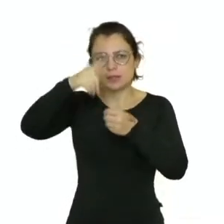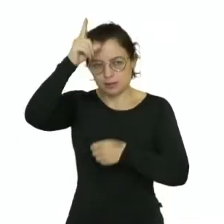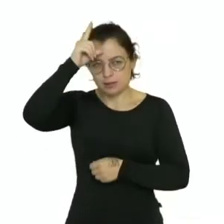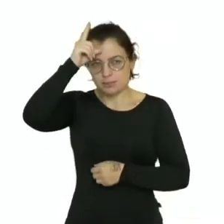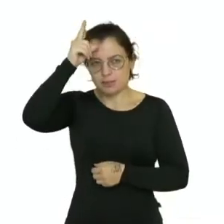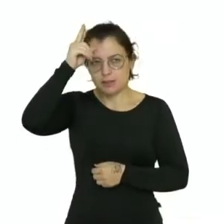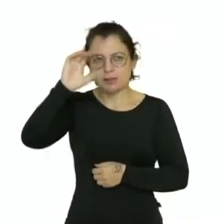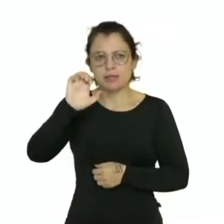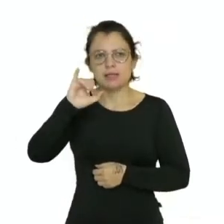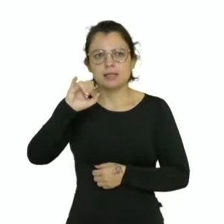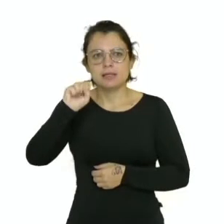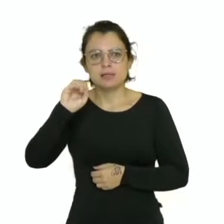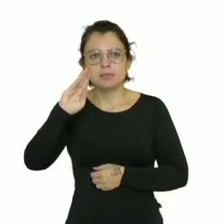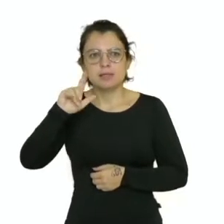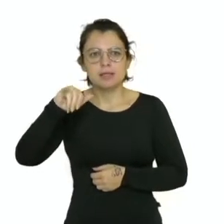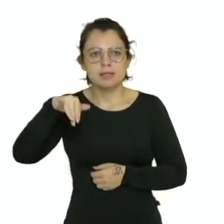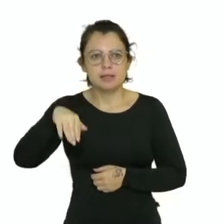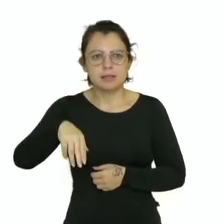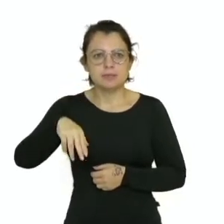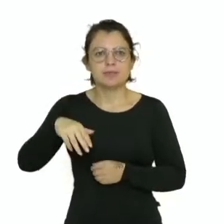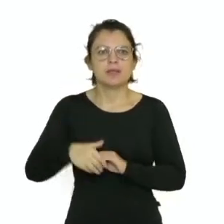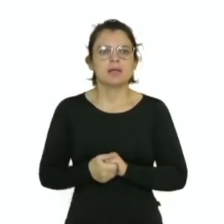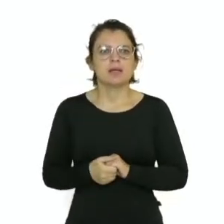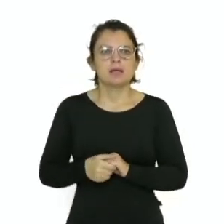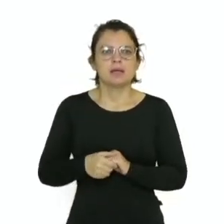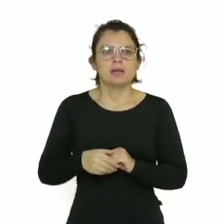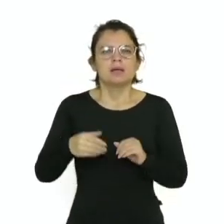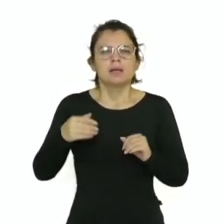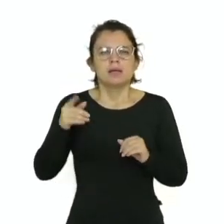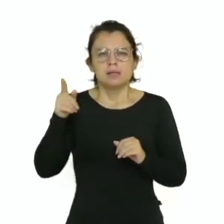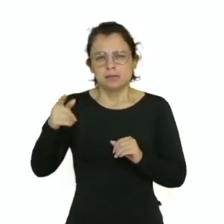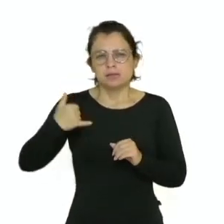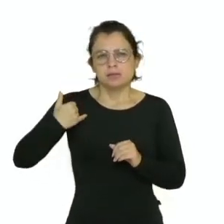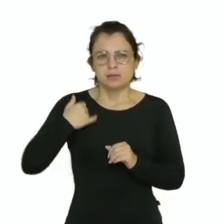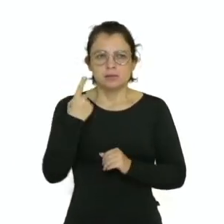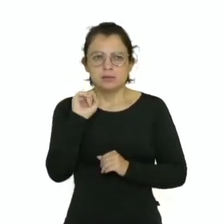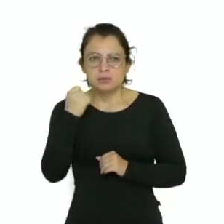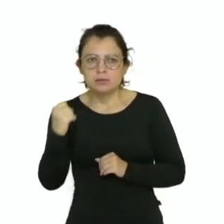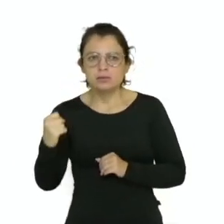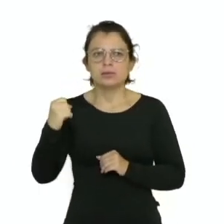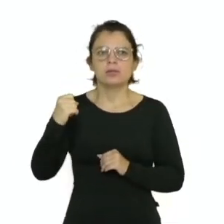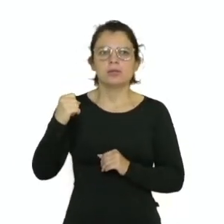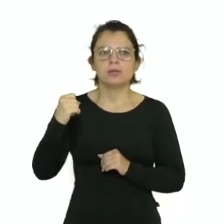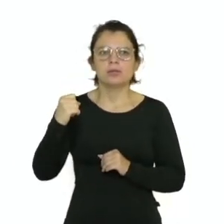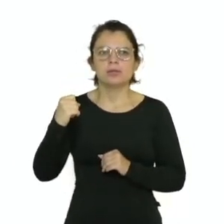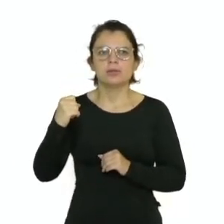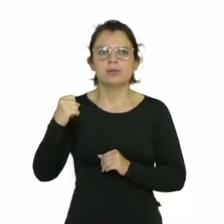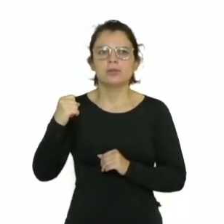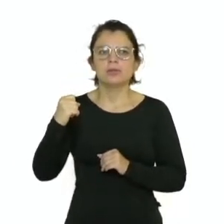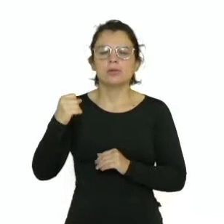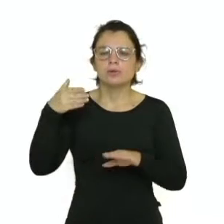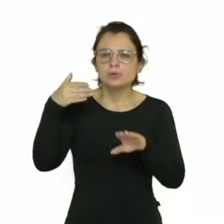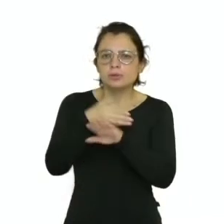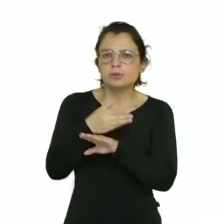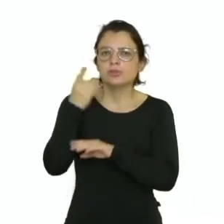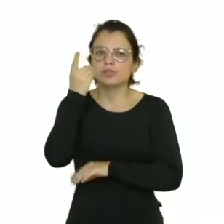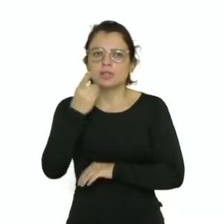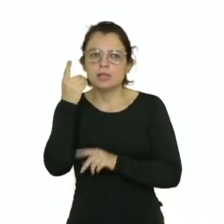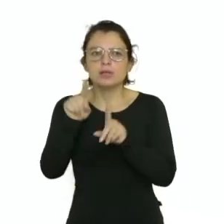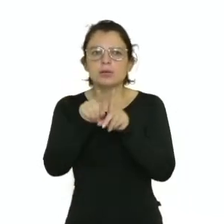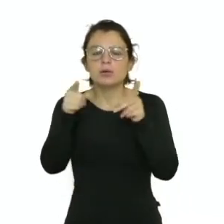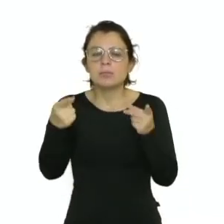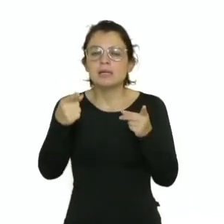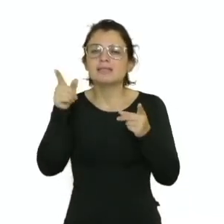na Universidade de Erfurt para estudar direito. No entanto, ele se interessava mais pelo estudo da Bíblia e por